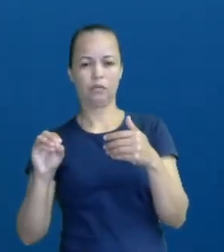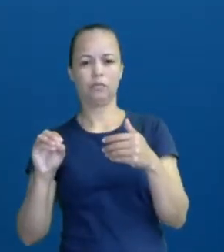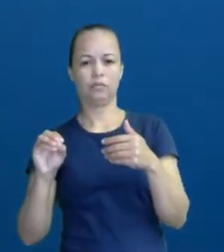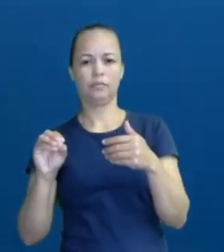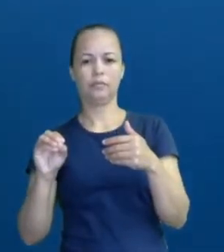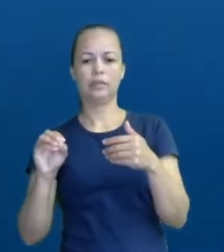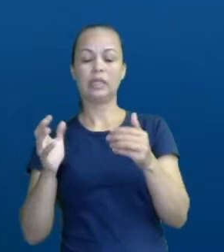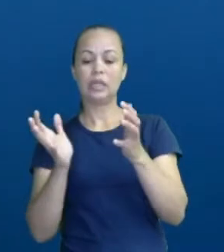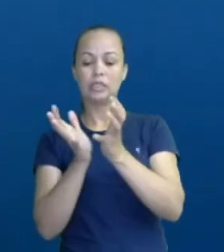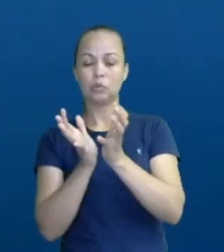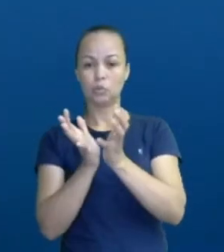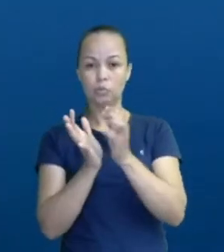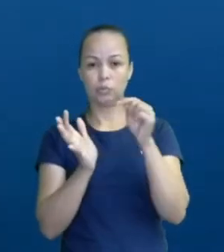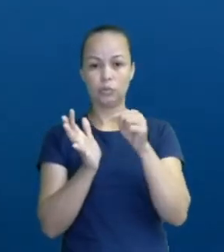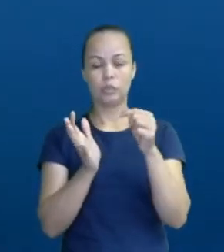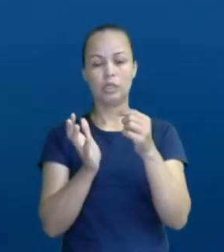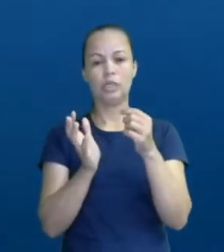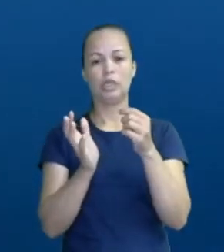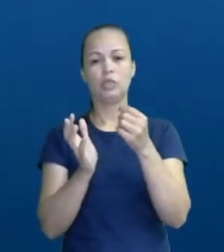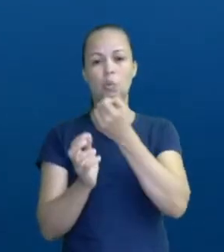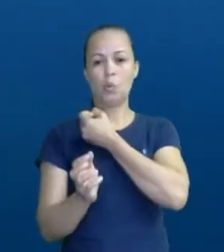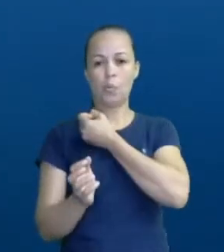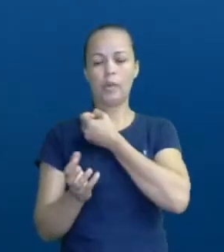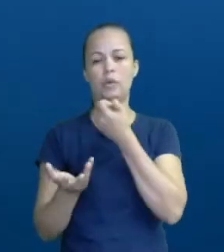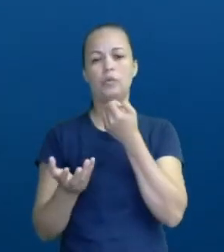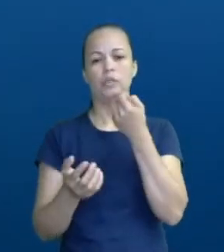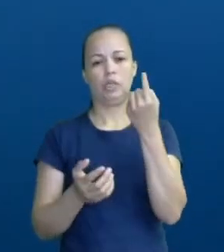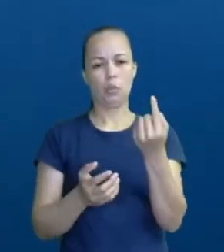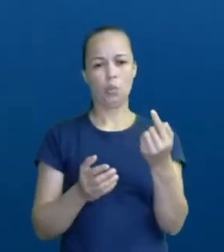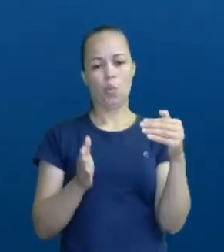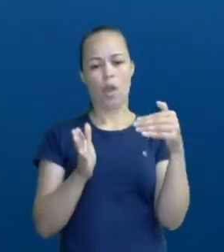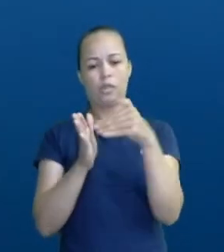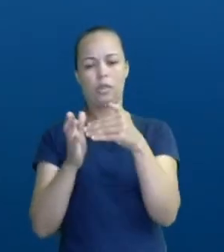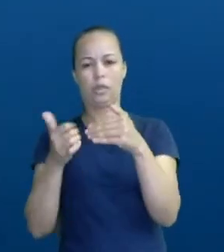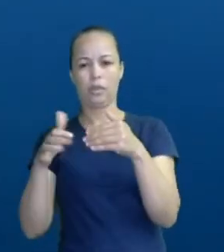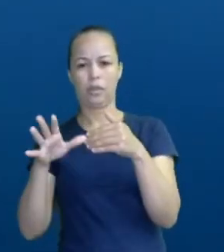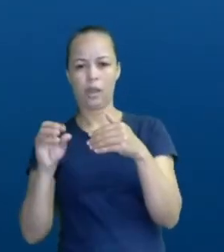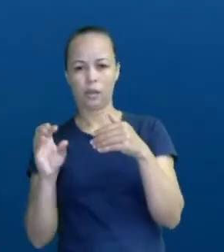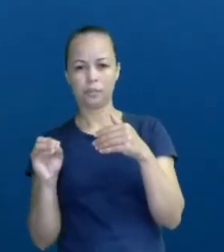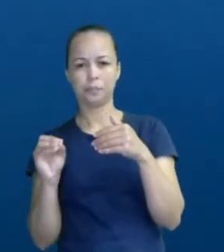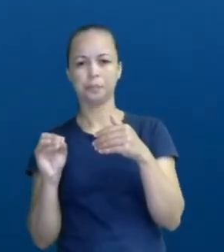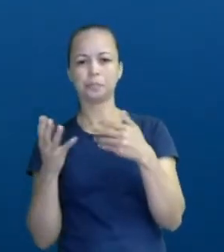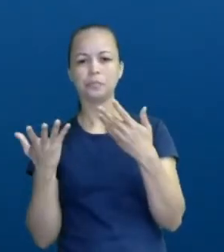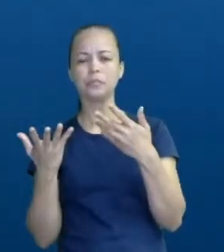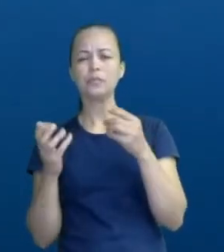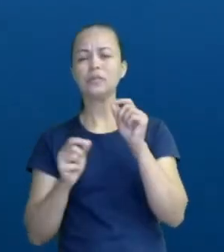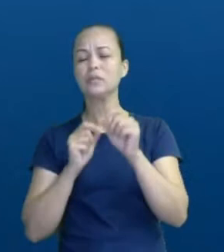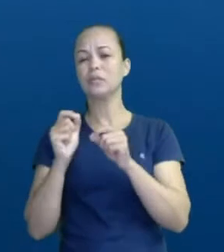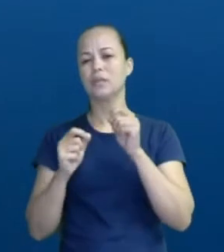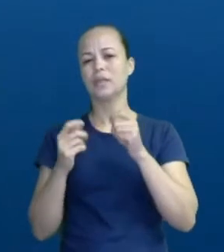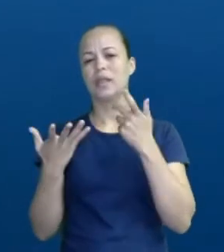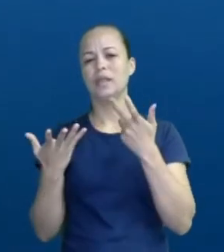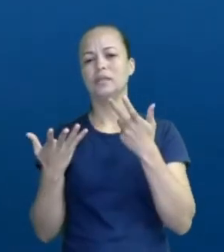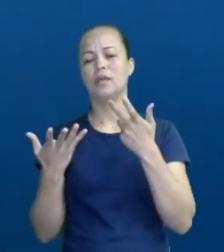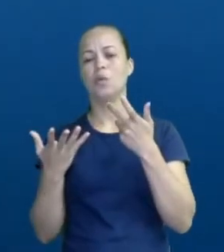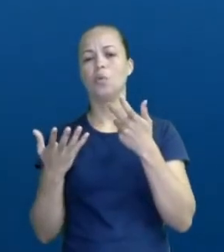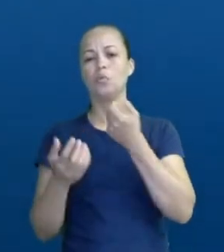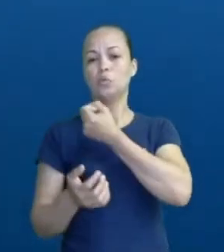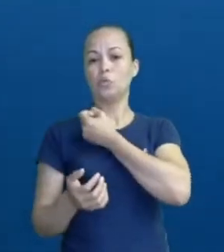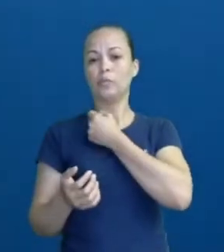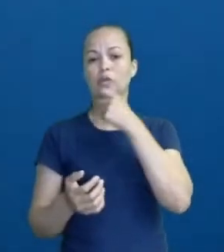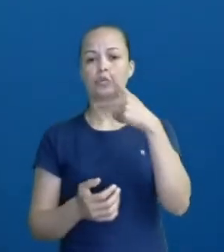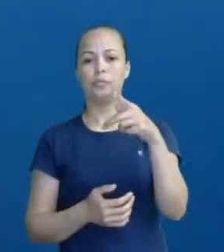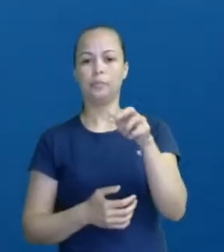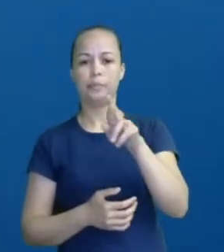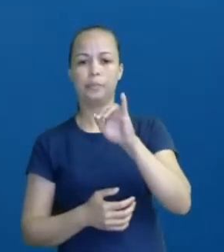Desse conjuntinho de números, de 1 até o 100, quem ali no meio são os números primos.